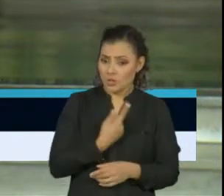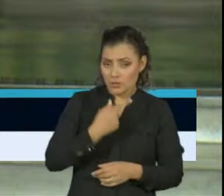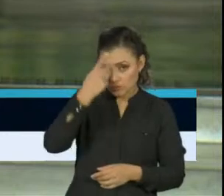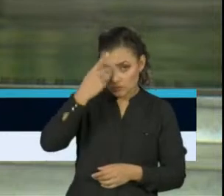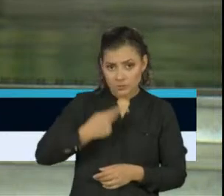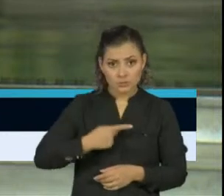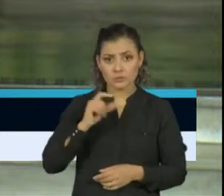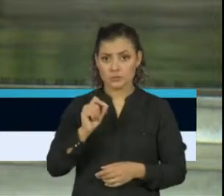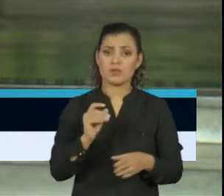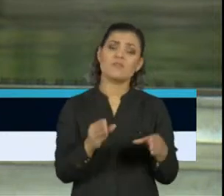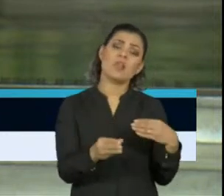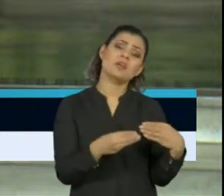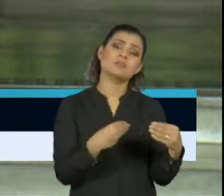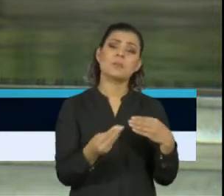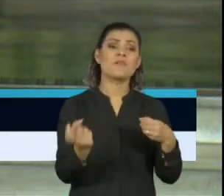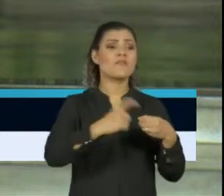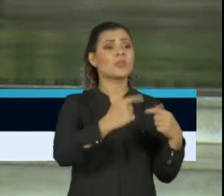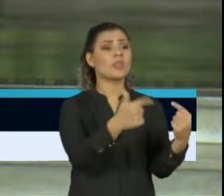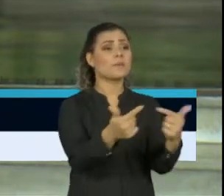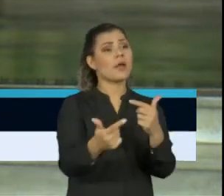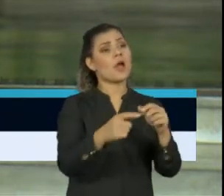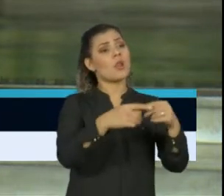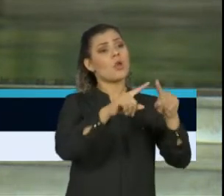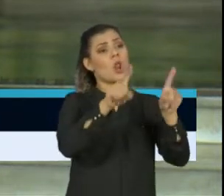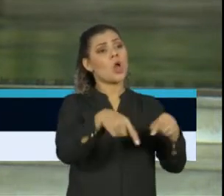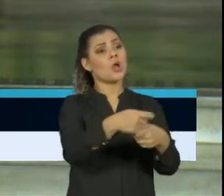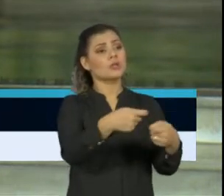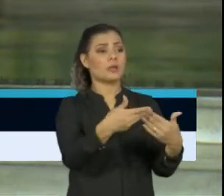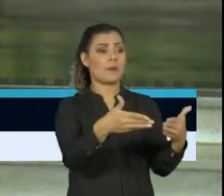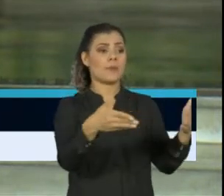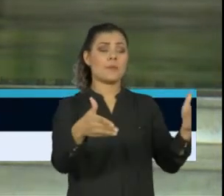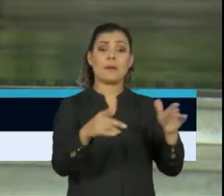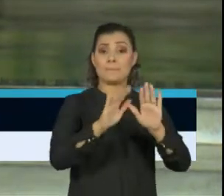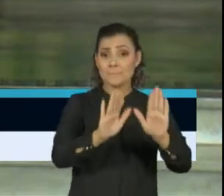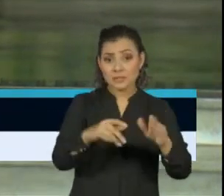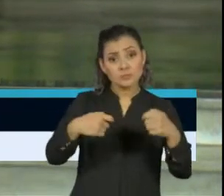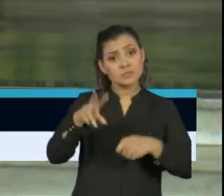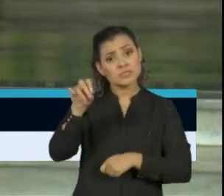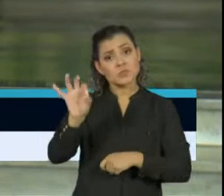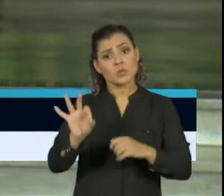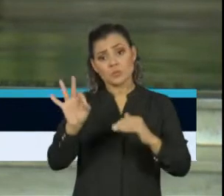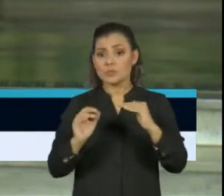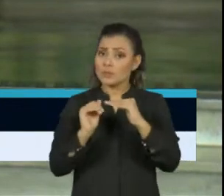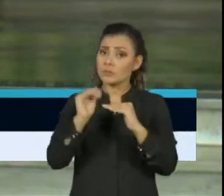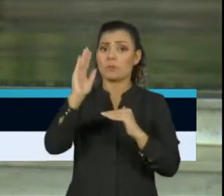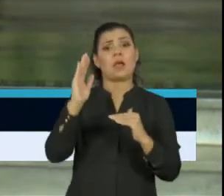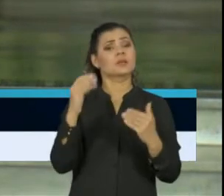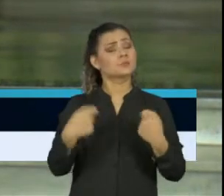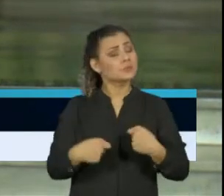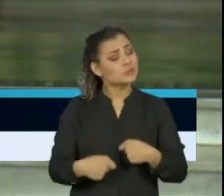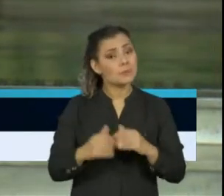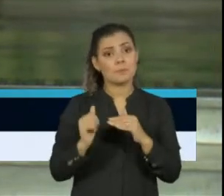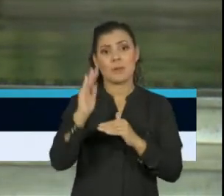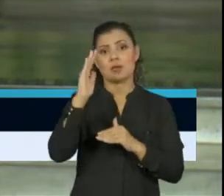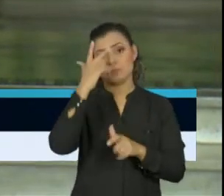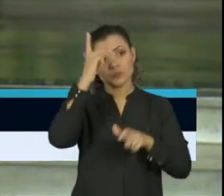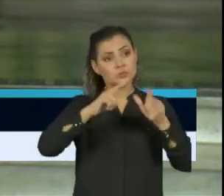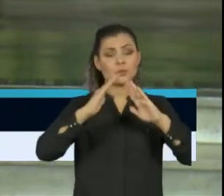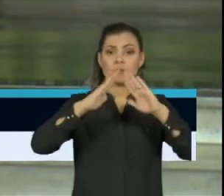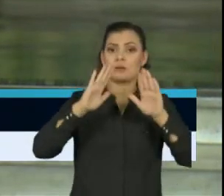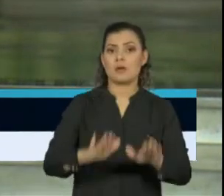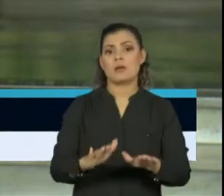poderemos fazer flexibilização se não tivermos um índice mínimo de 50% de pessoas em